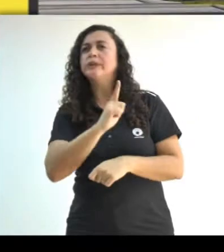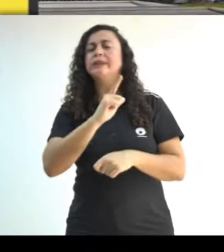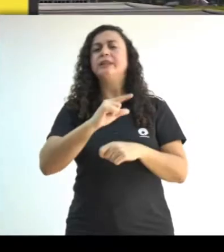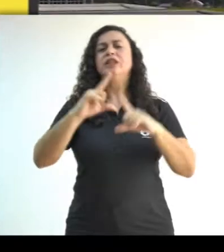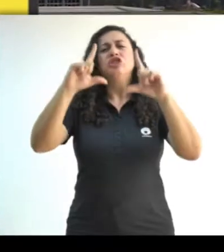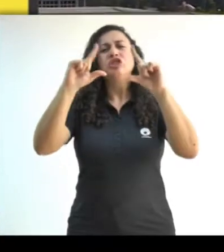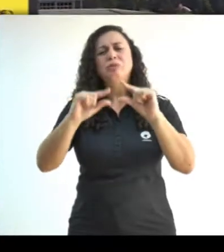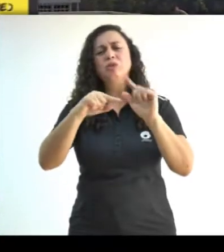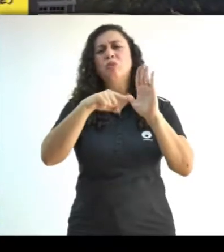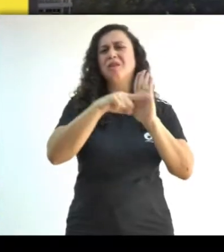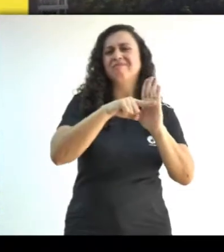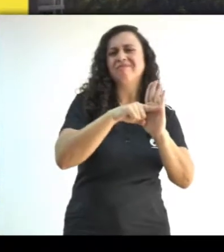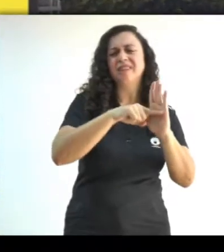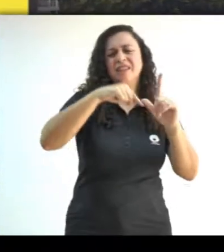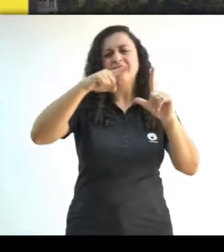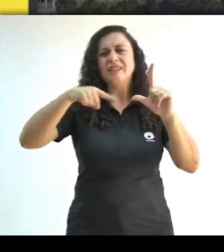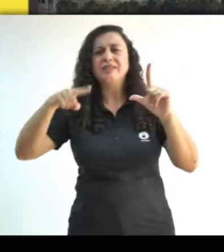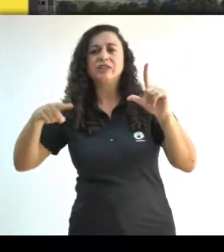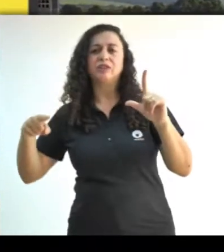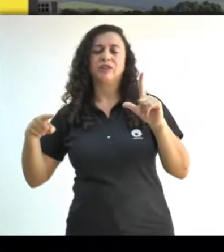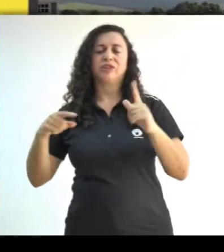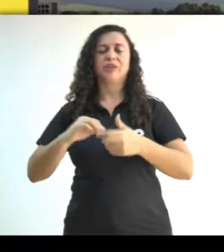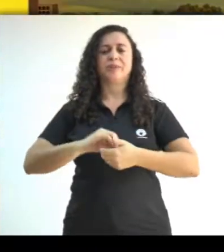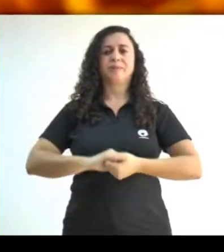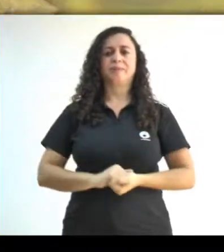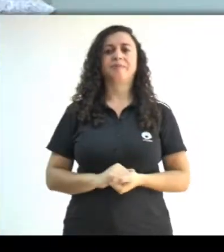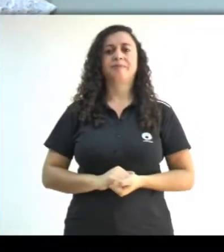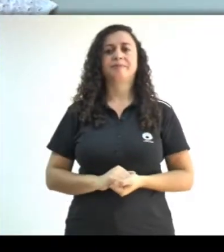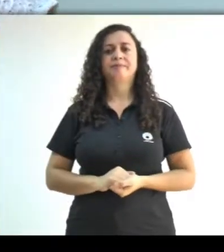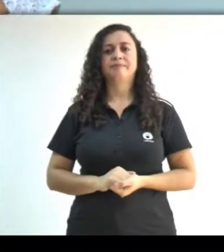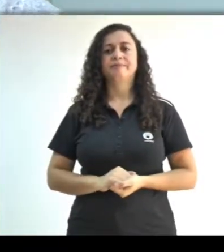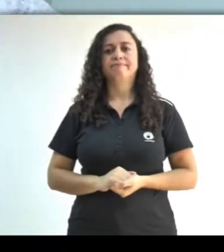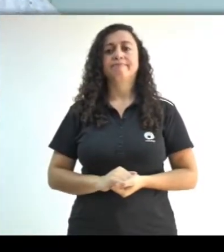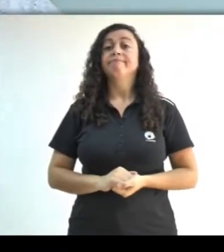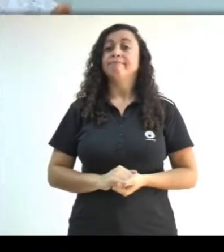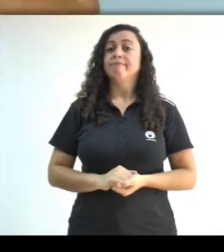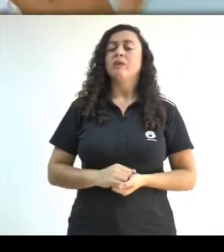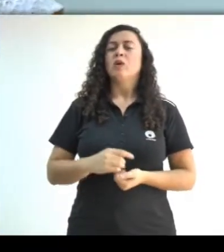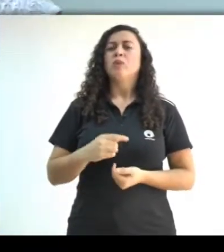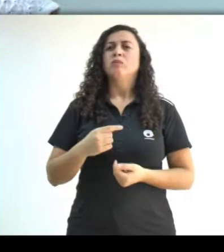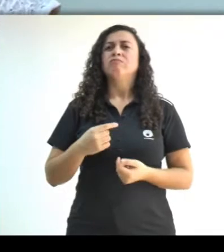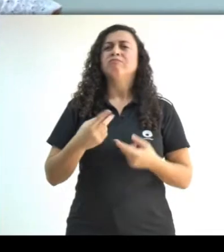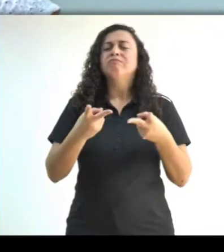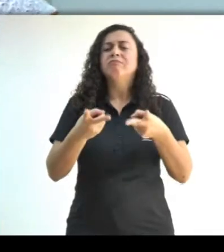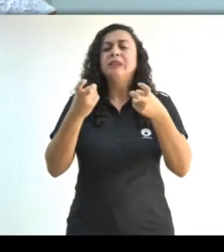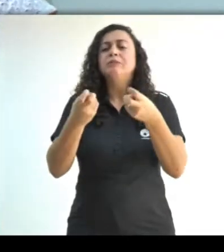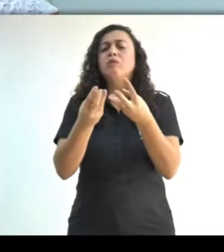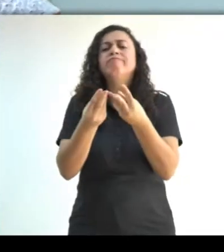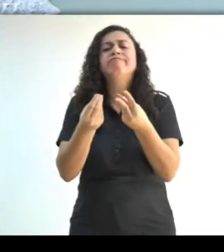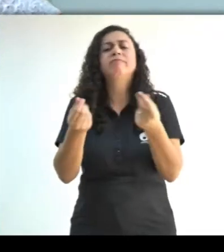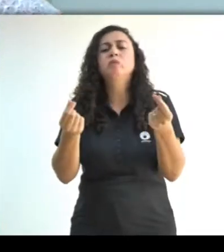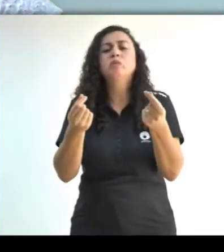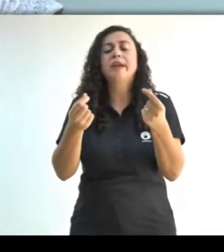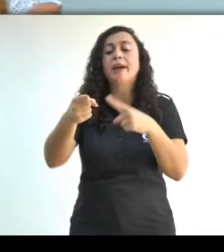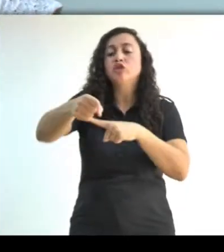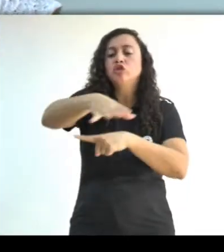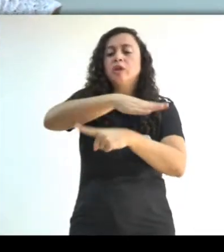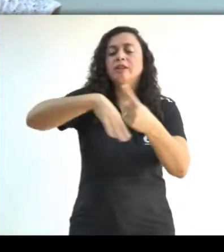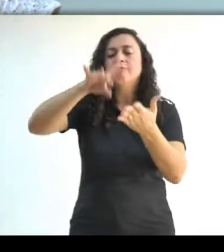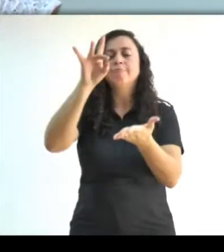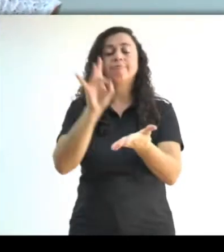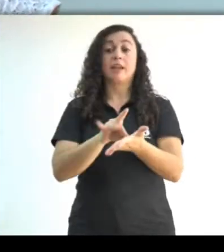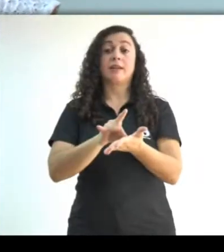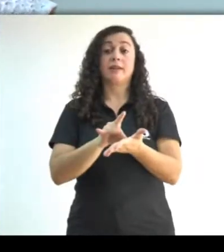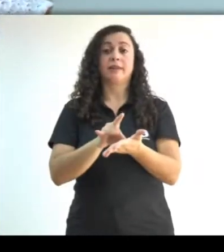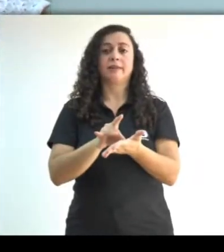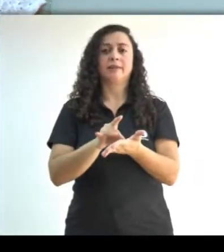até reverter estatísticas desfavoráveis. Então, nós lidamos com realidades sociais, né? E,